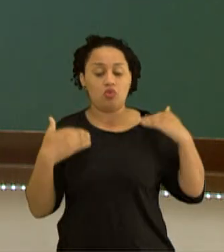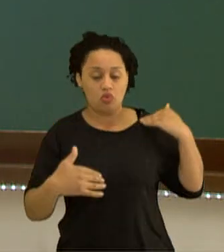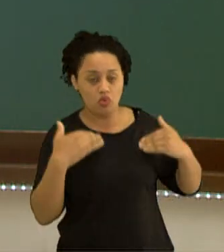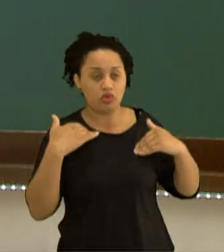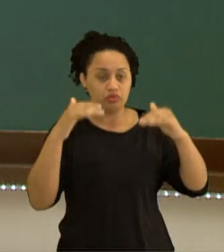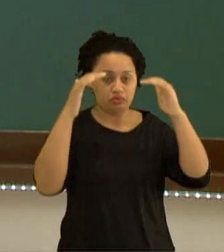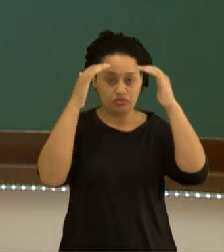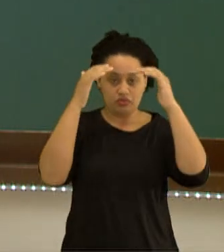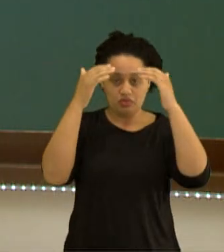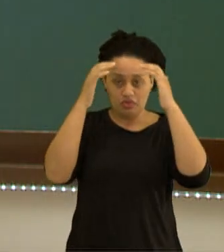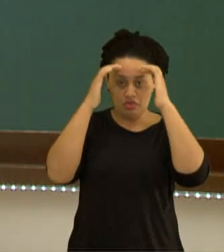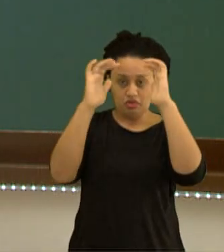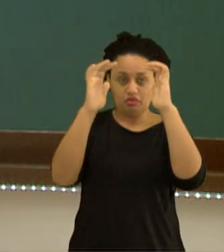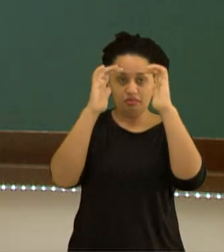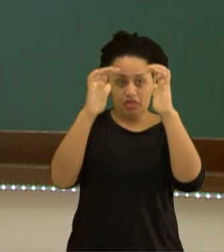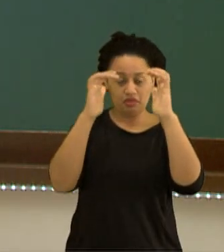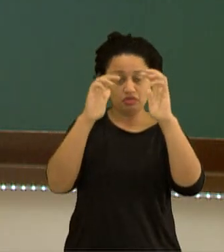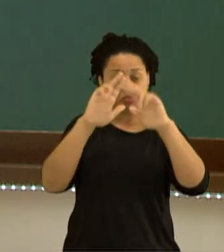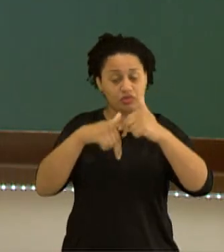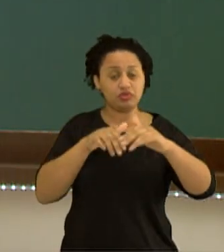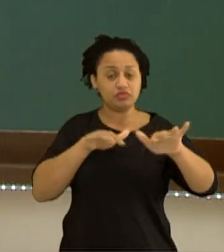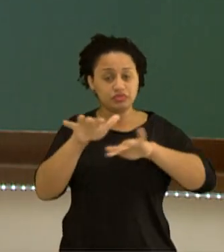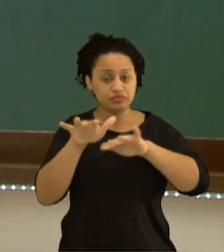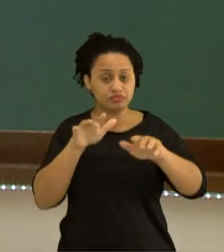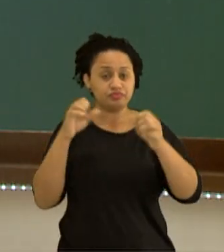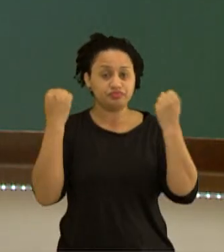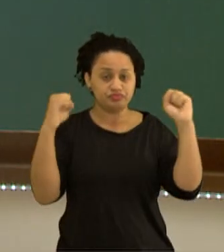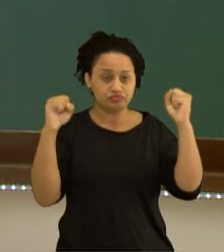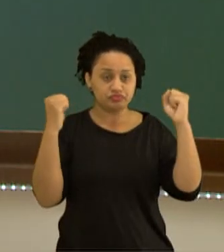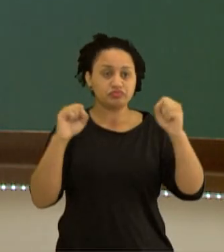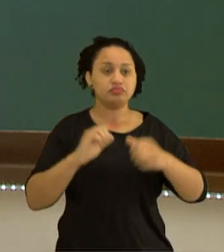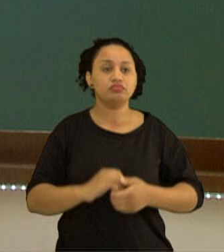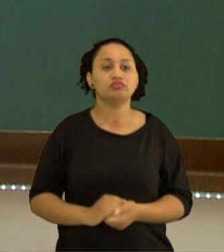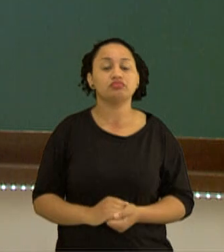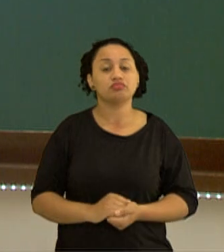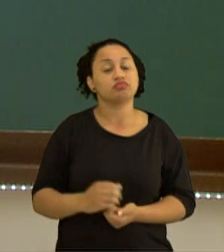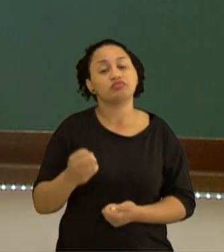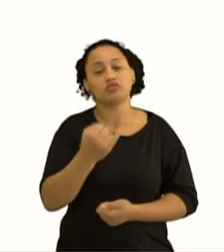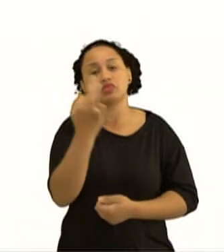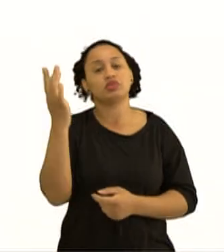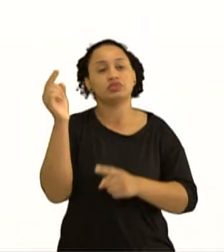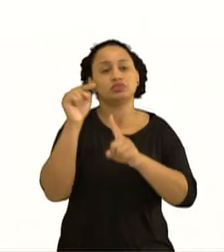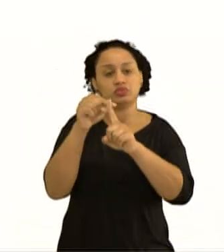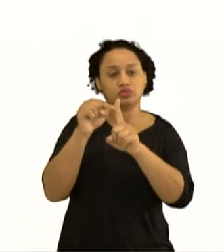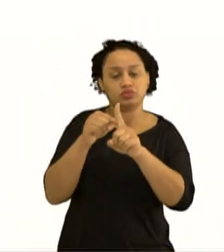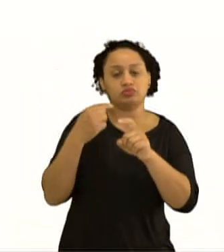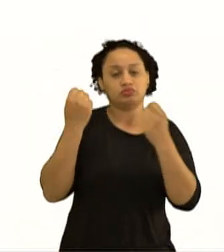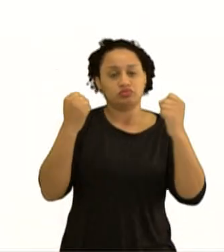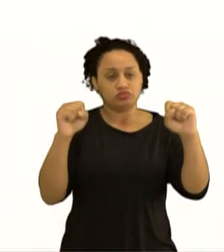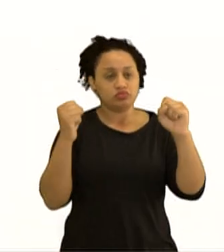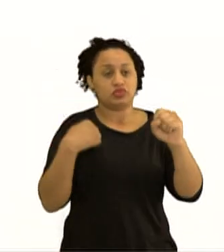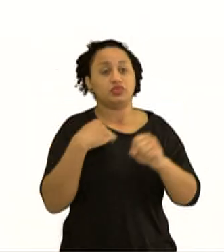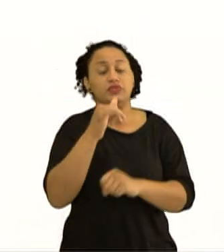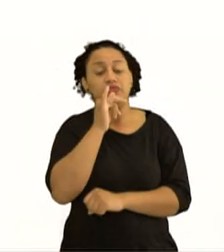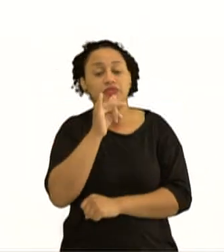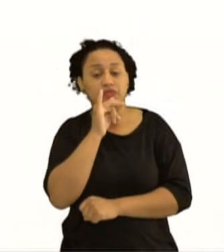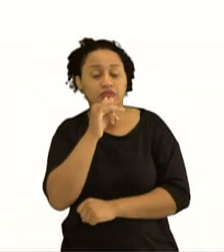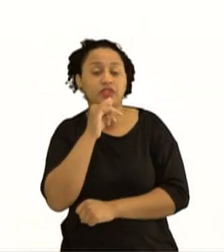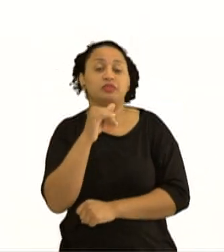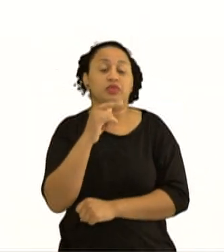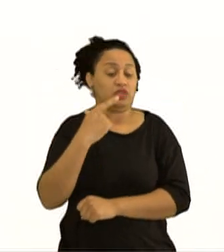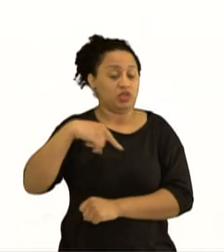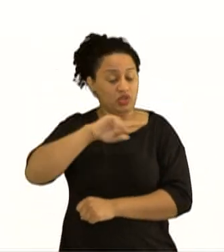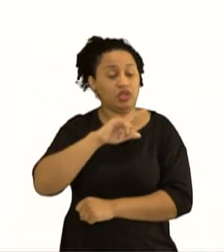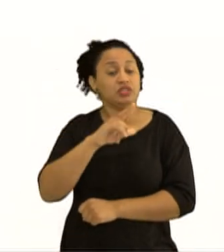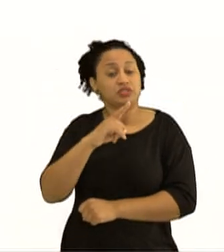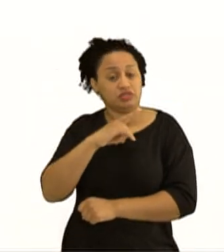movimentos ginásticos. E quais eram os tipos de ginástica e alguns exemplos de tipos de ginástica que ainda temos nos